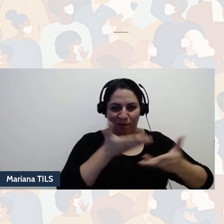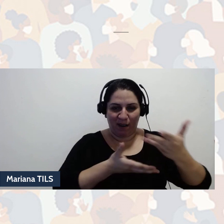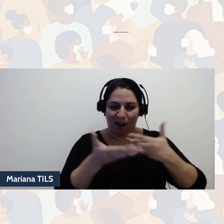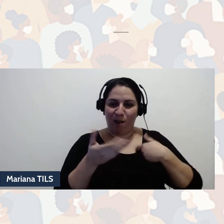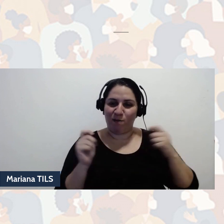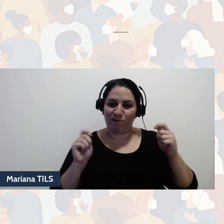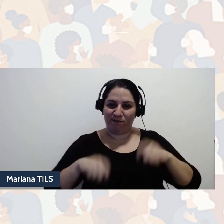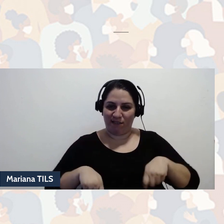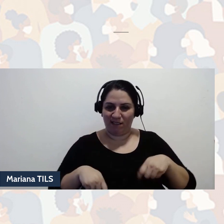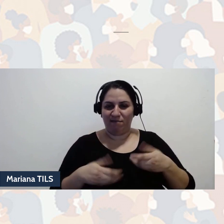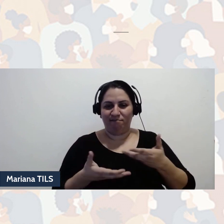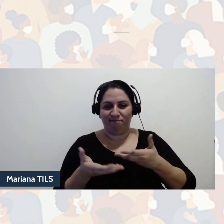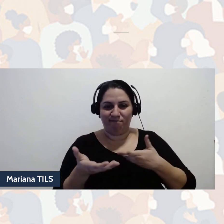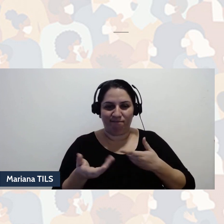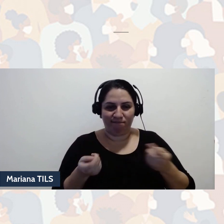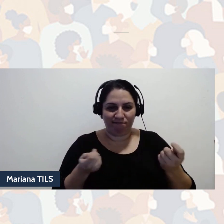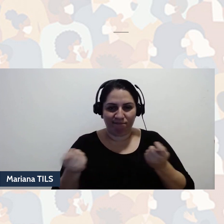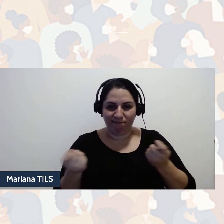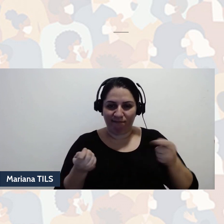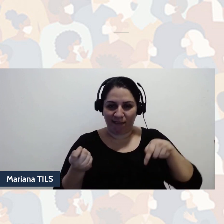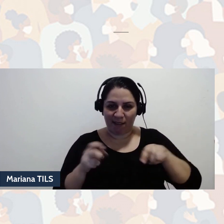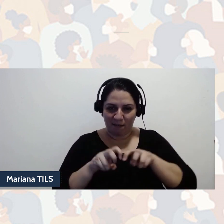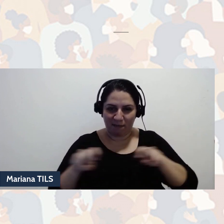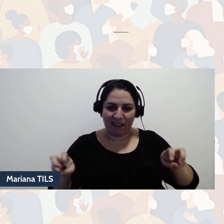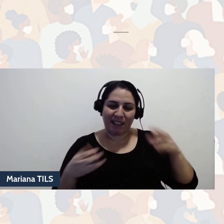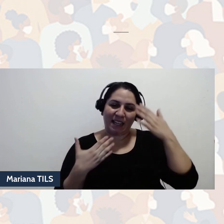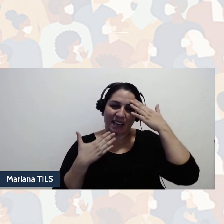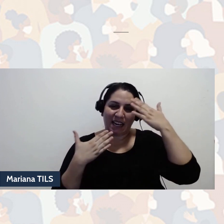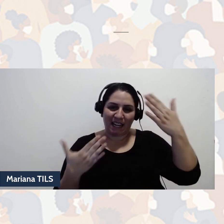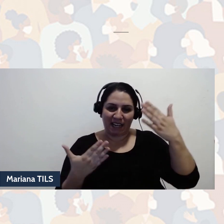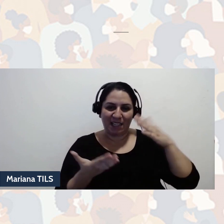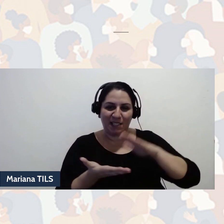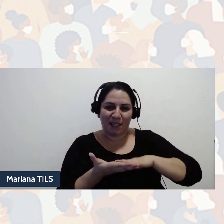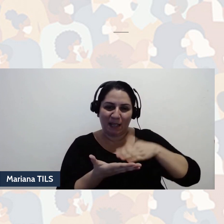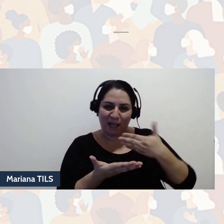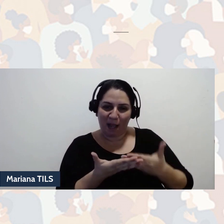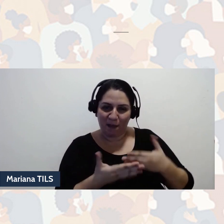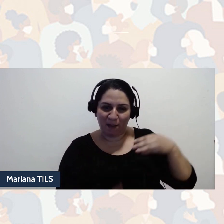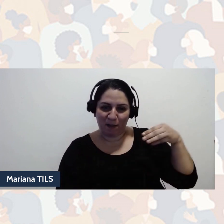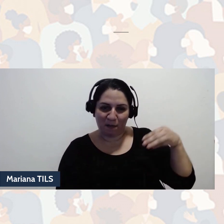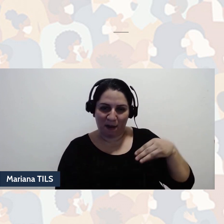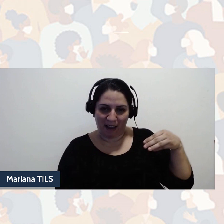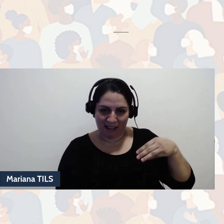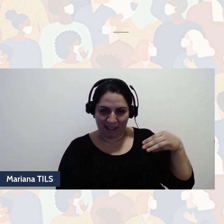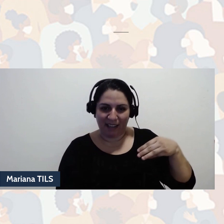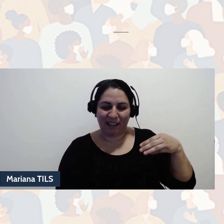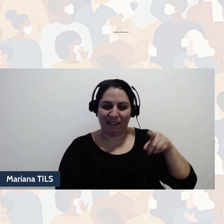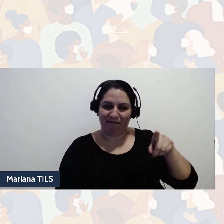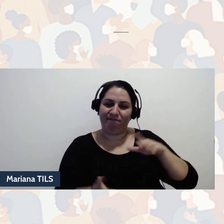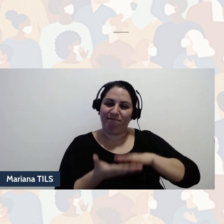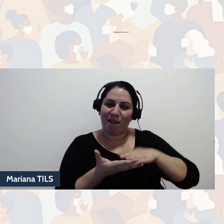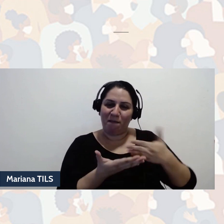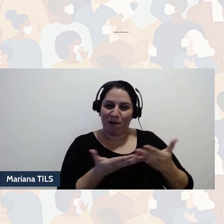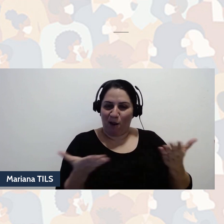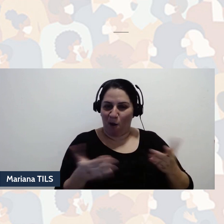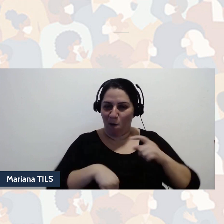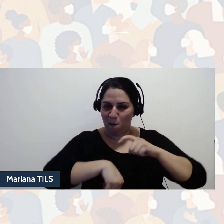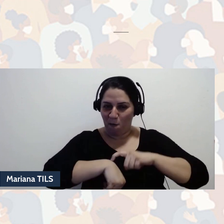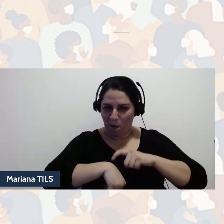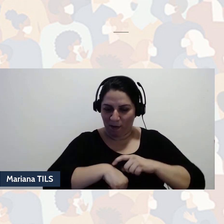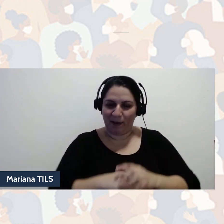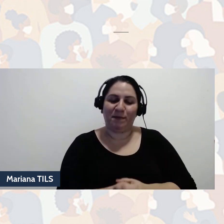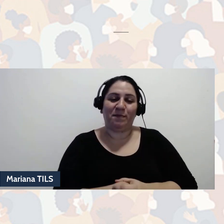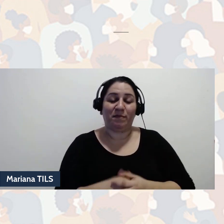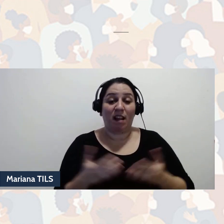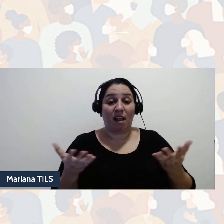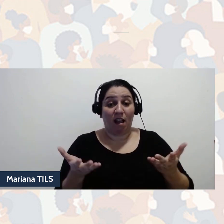Também agradeço a Mariana por estar fazendo a interpretação de Libras. Para que a